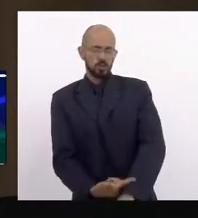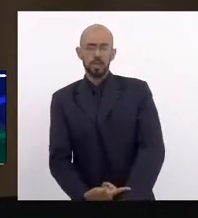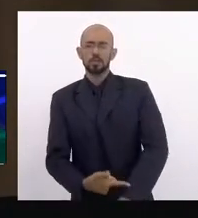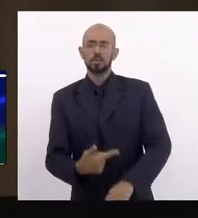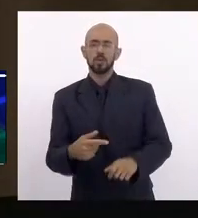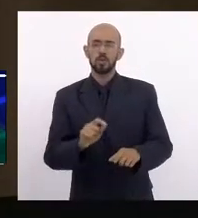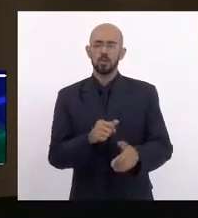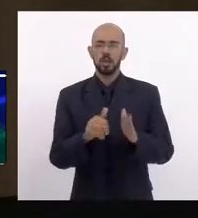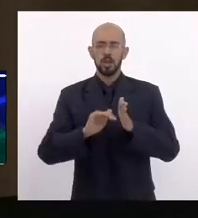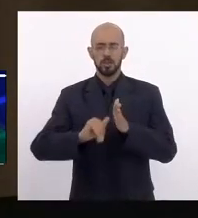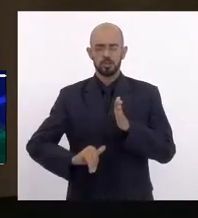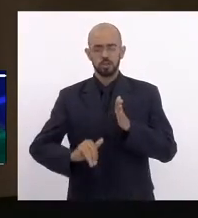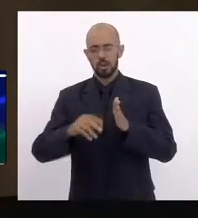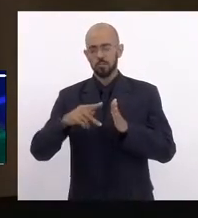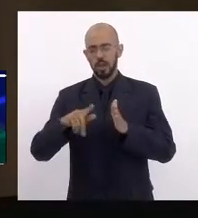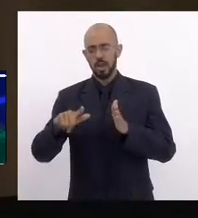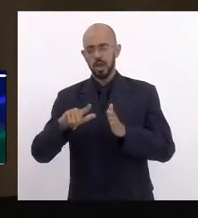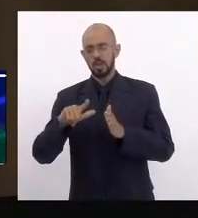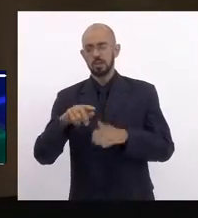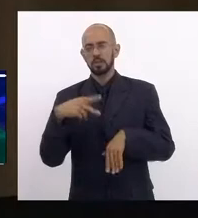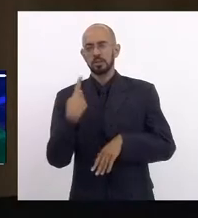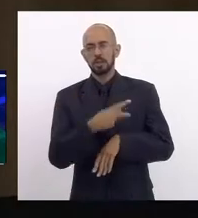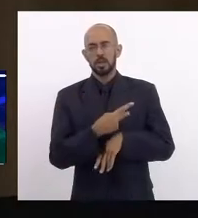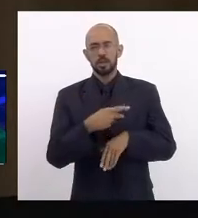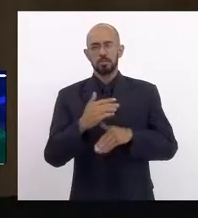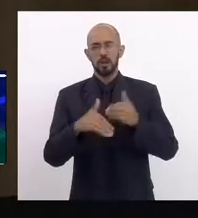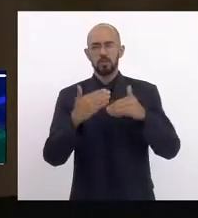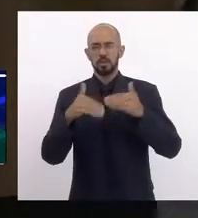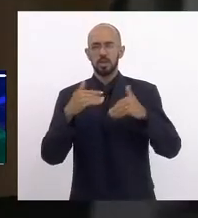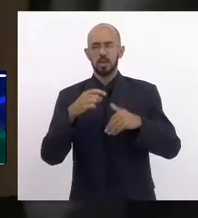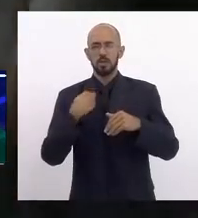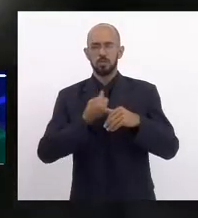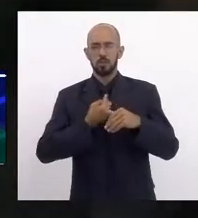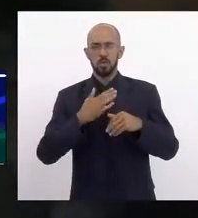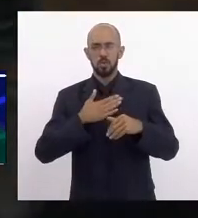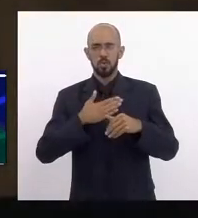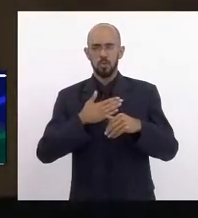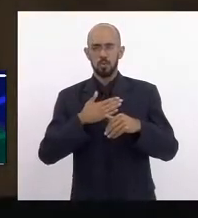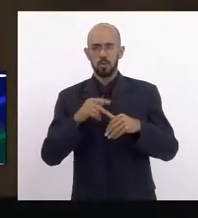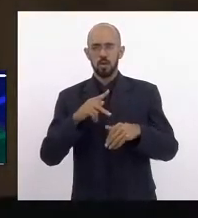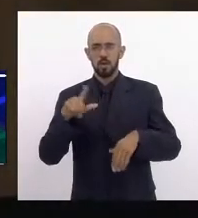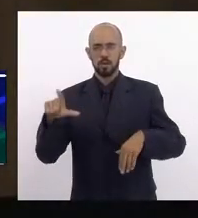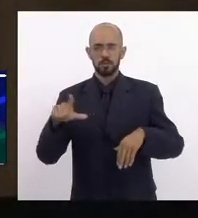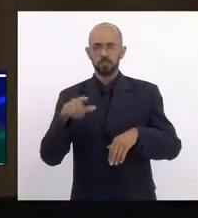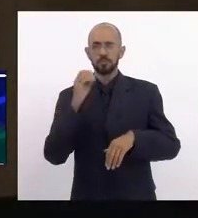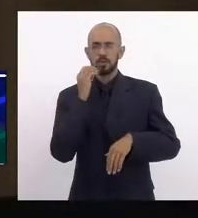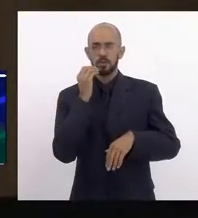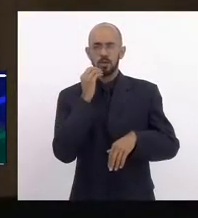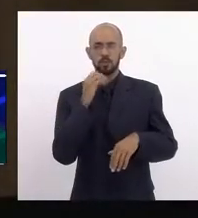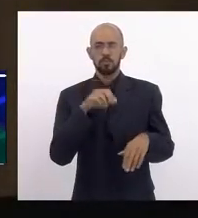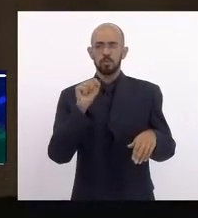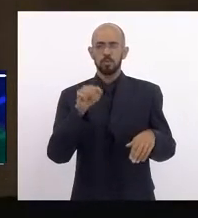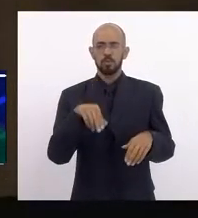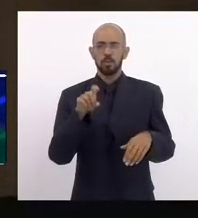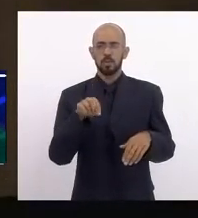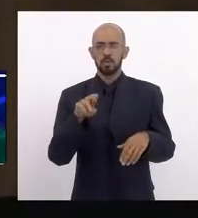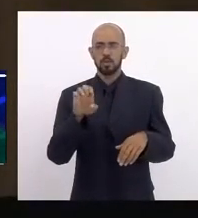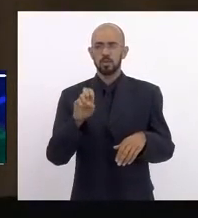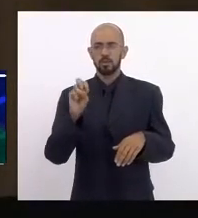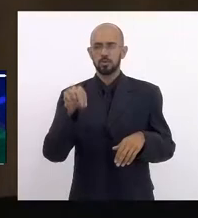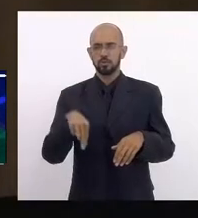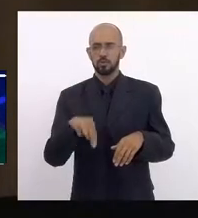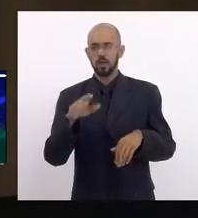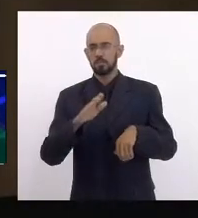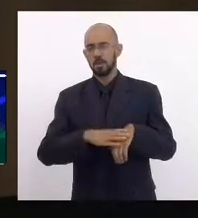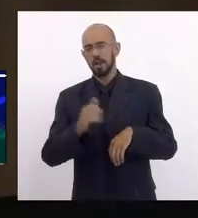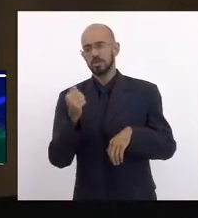de retirar o projeto dele para avançar com o nosso projeto. Então, obviamente, deputado Anderson Moraes é mais do